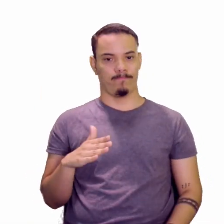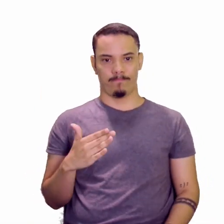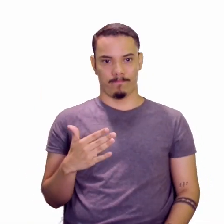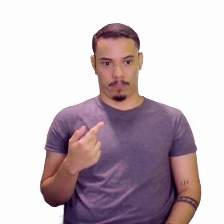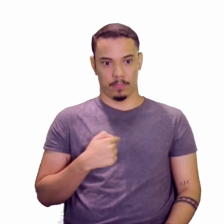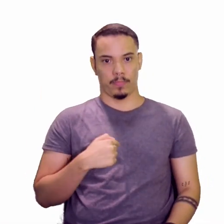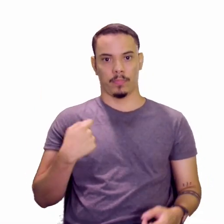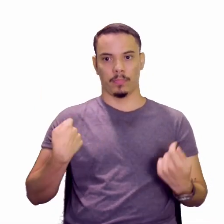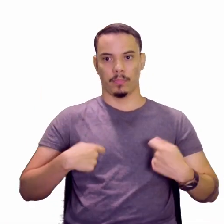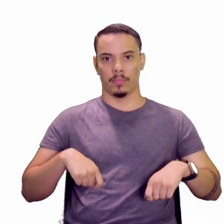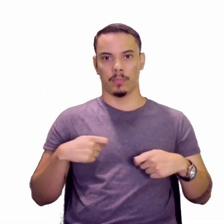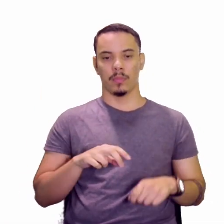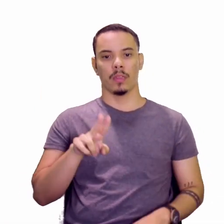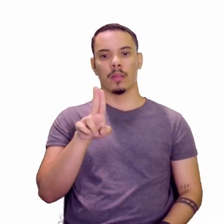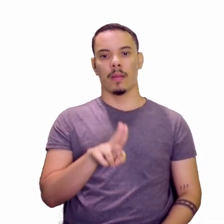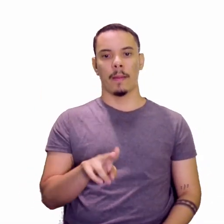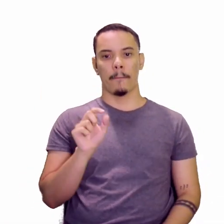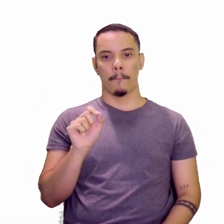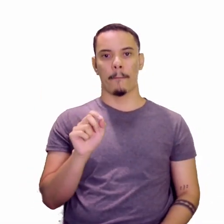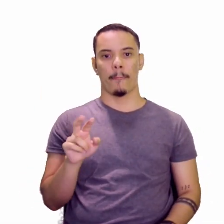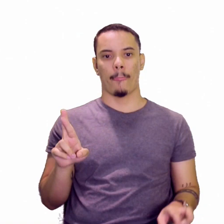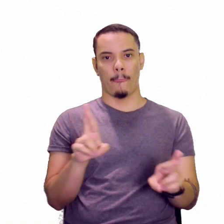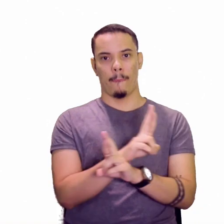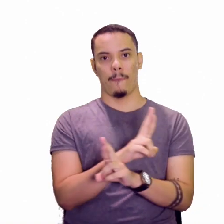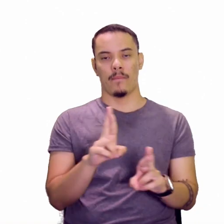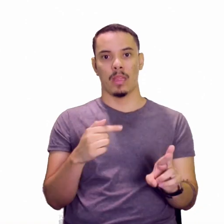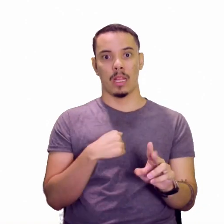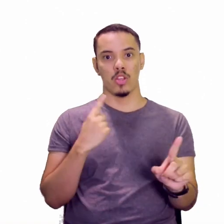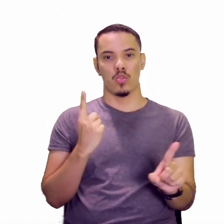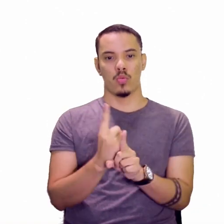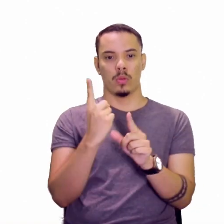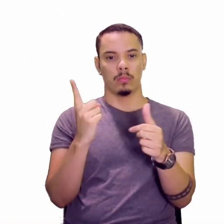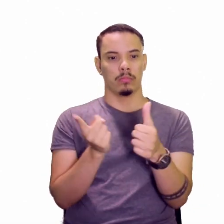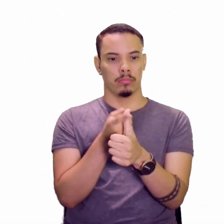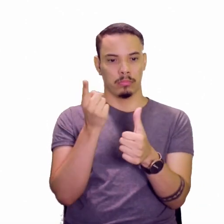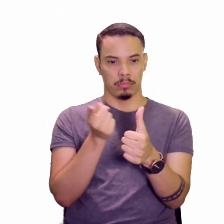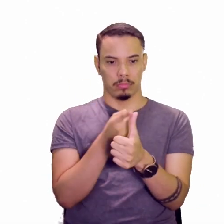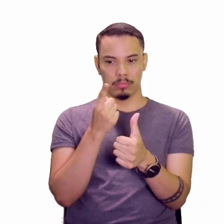a gente precisa utilizar a relação para encontrar. No primeiro...